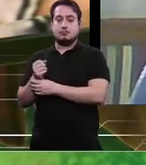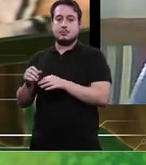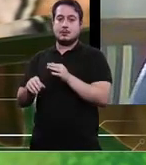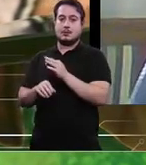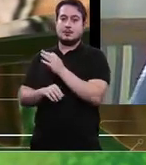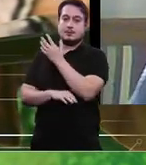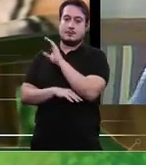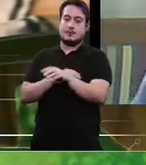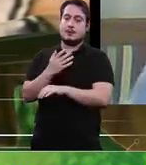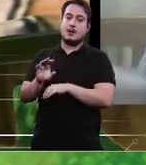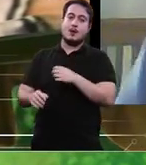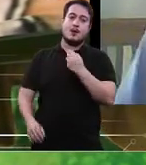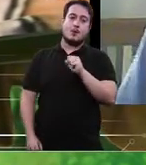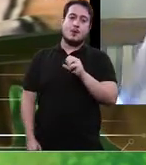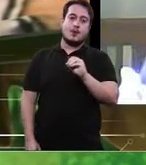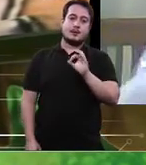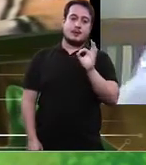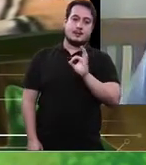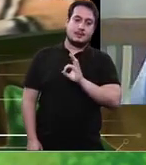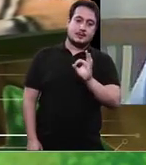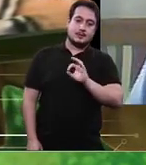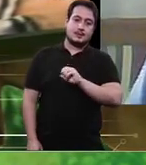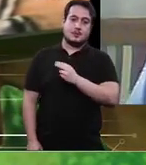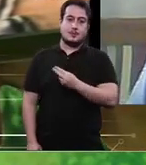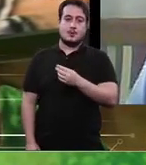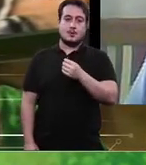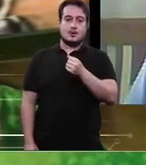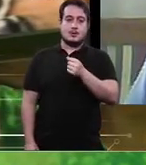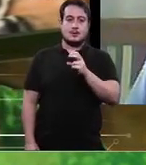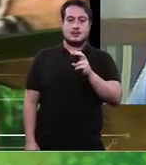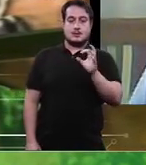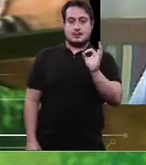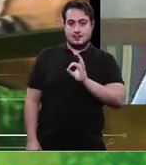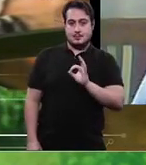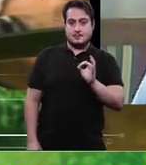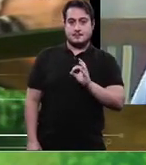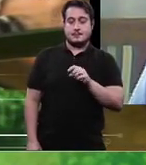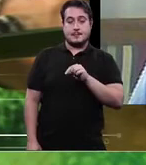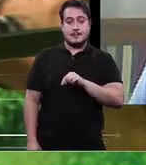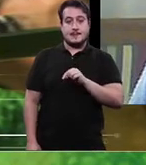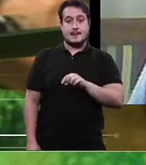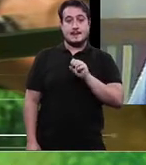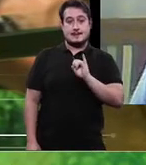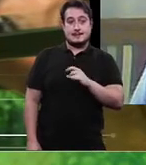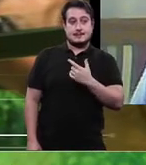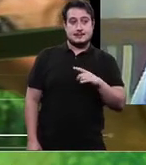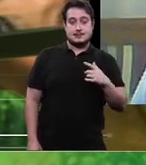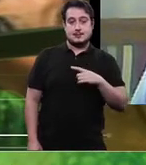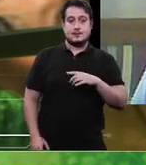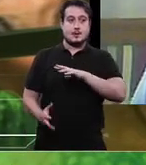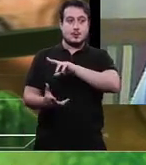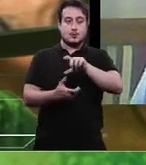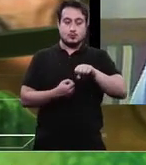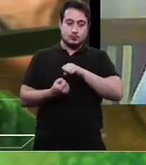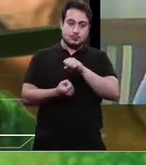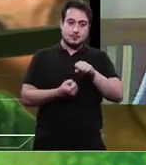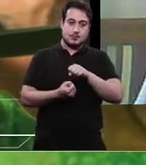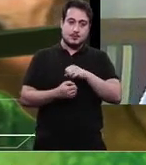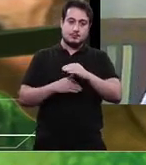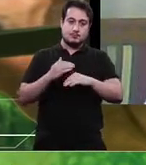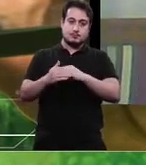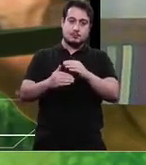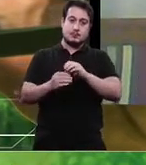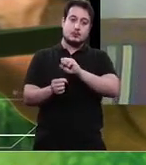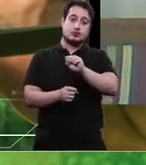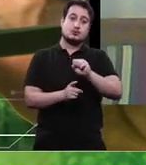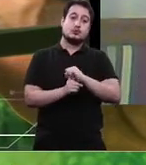em 80%, em 65%, no caso da Amazônia Legal, e que se ele não tiver uma sustentabilidade econômica e social, ele